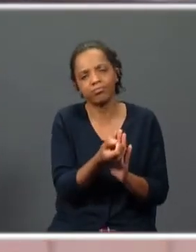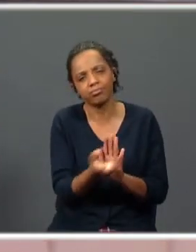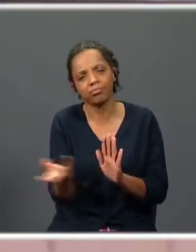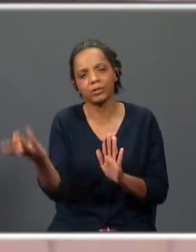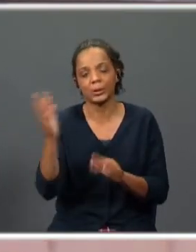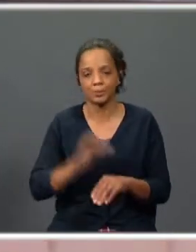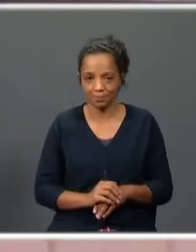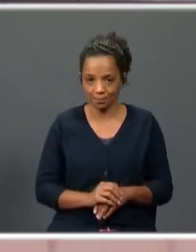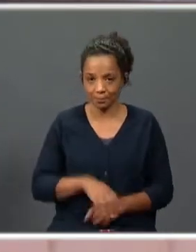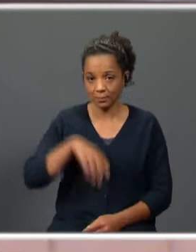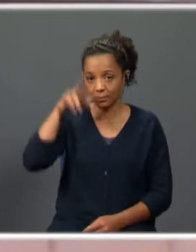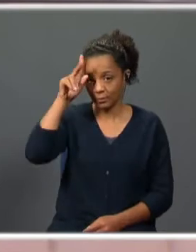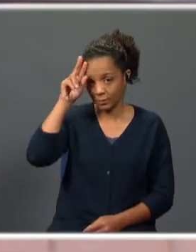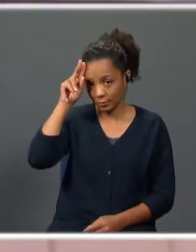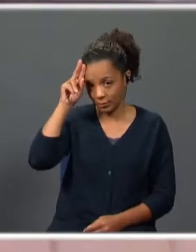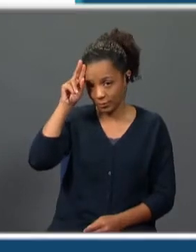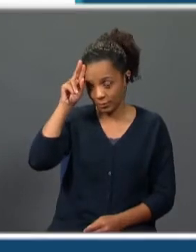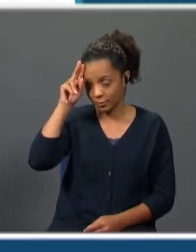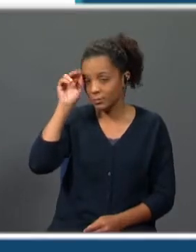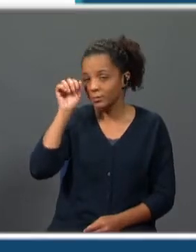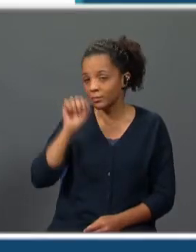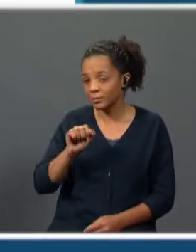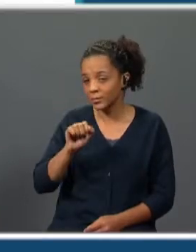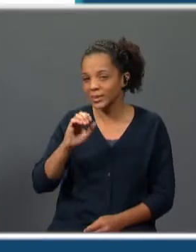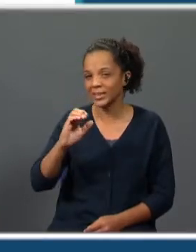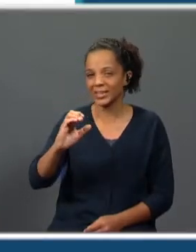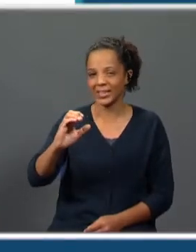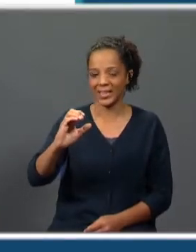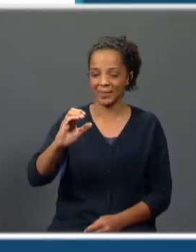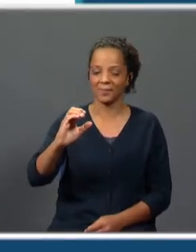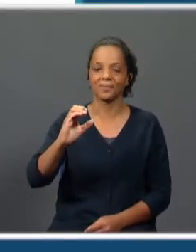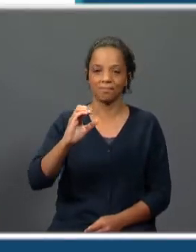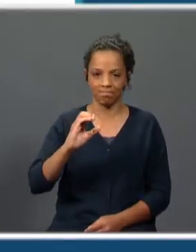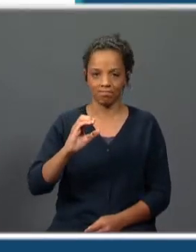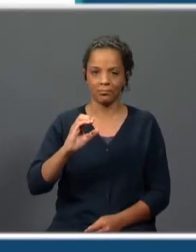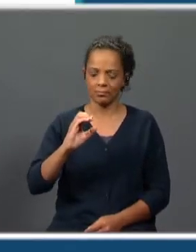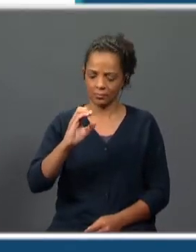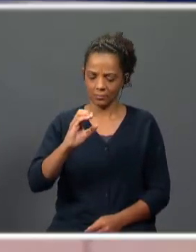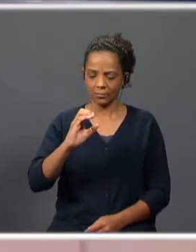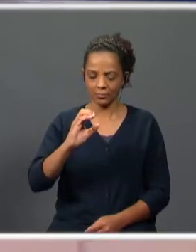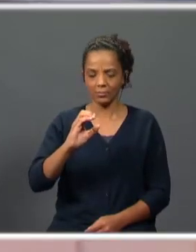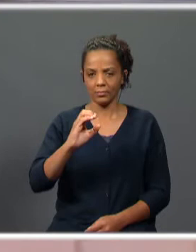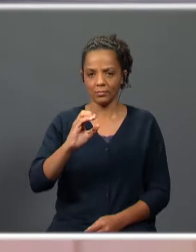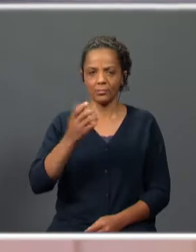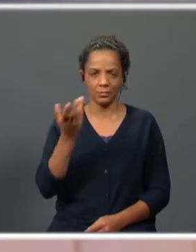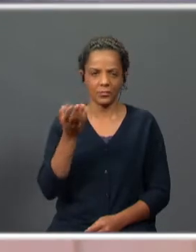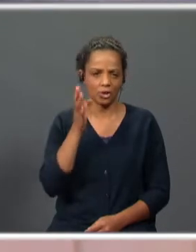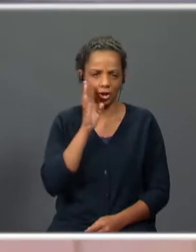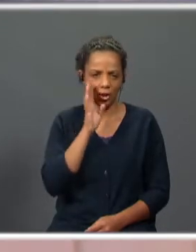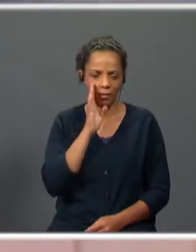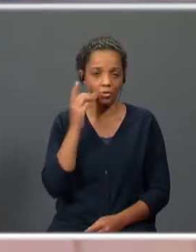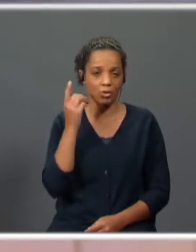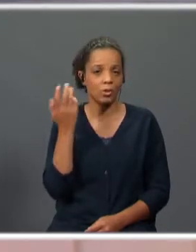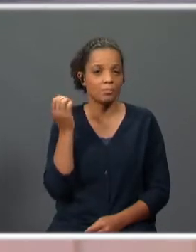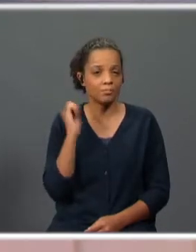trabalhar coelhinho a consoante C. É verdade, consoante C, que nós já vimos que tem o